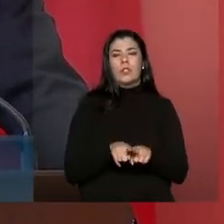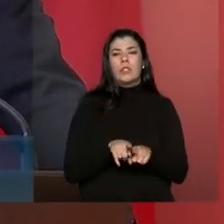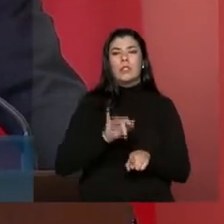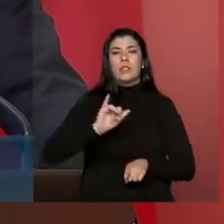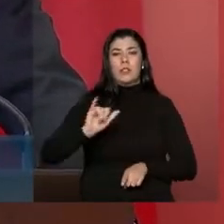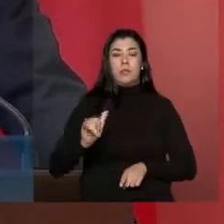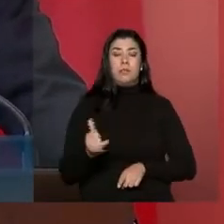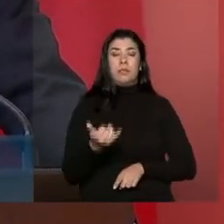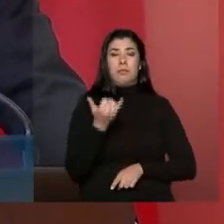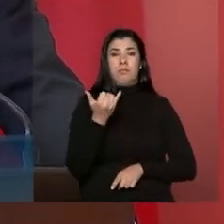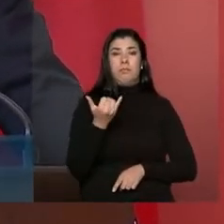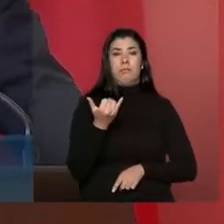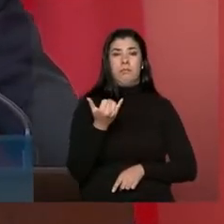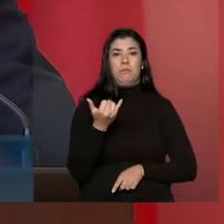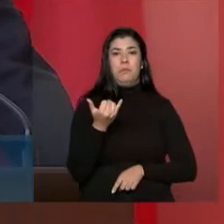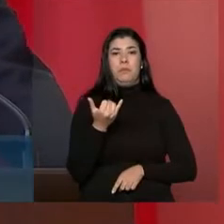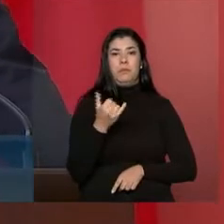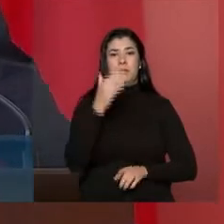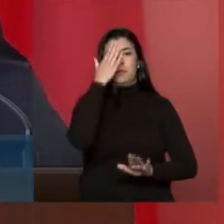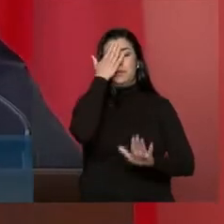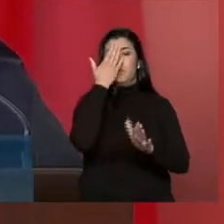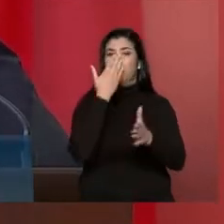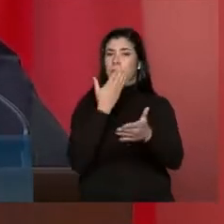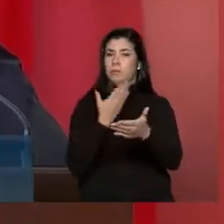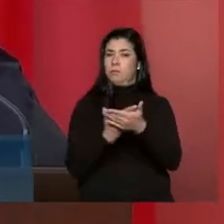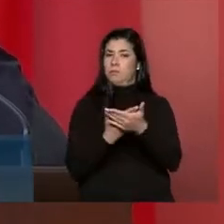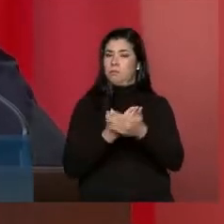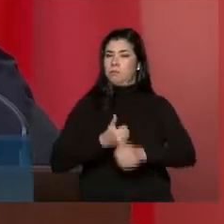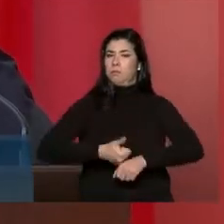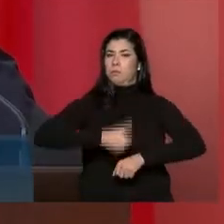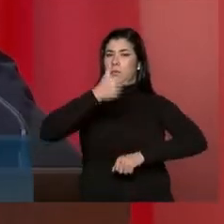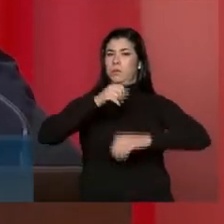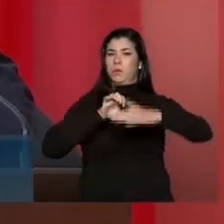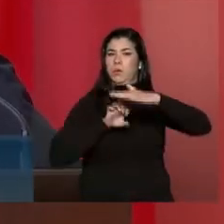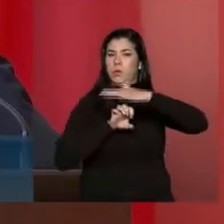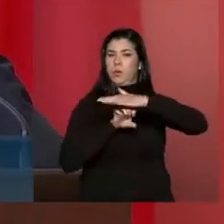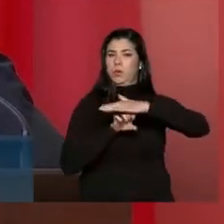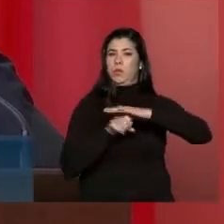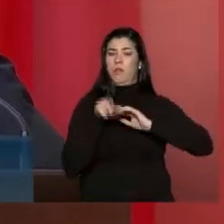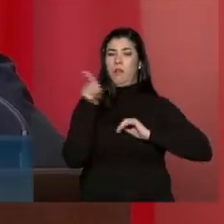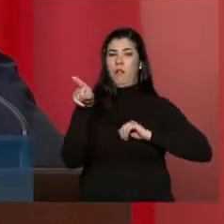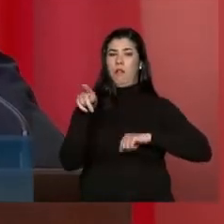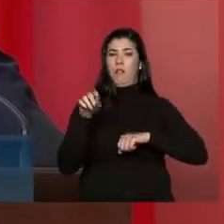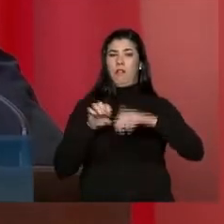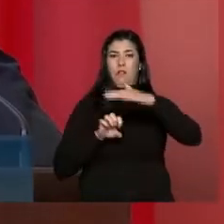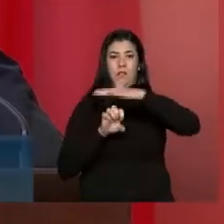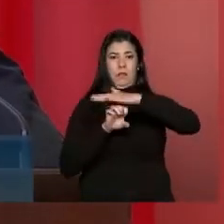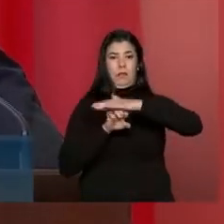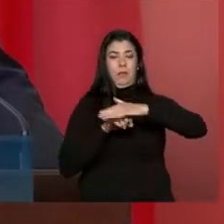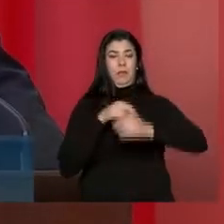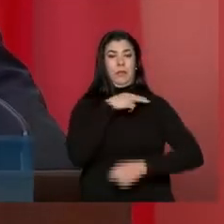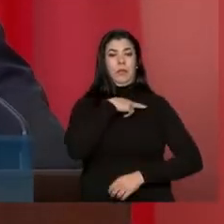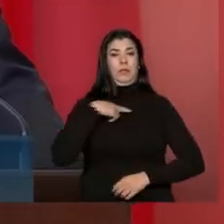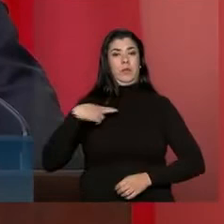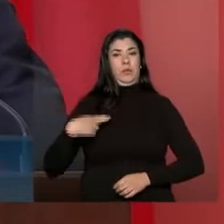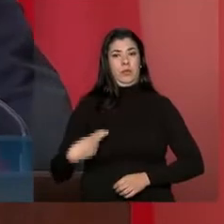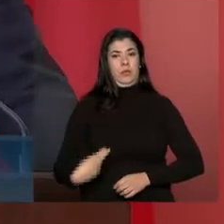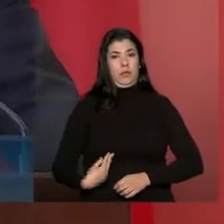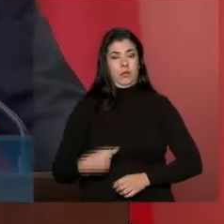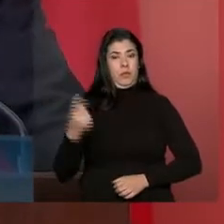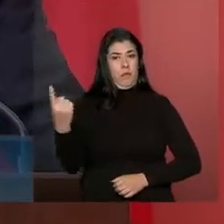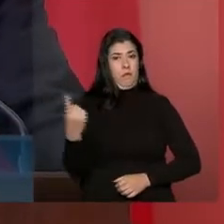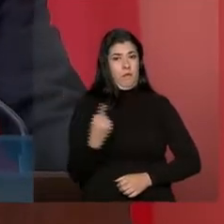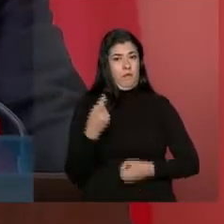e vai aumentar a confiança das empresas chinesas a fazer mais